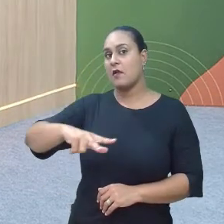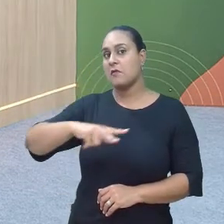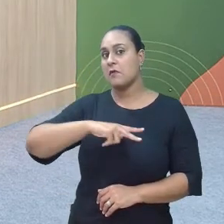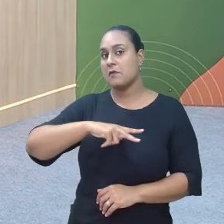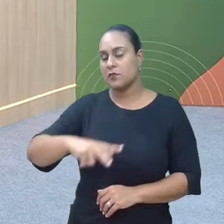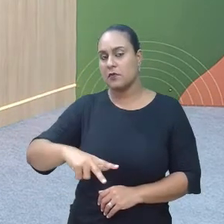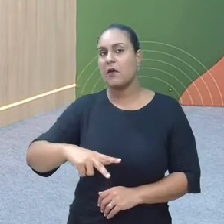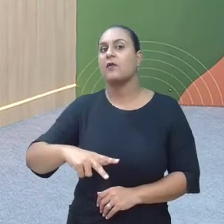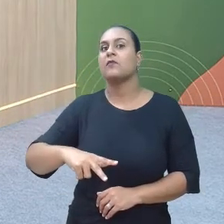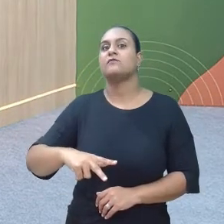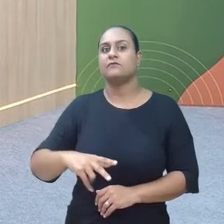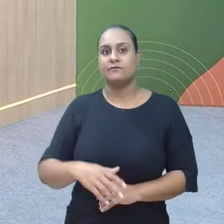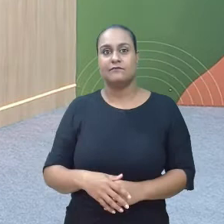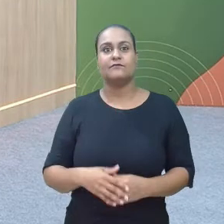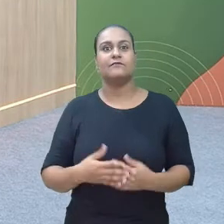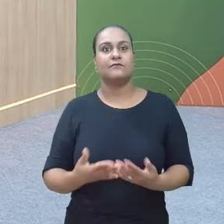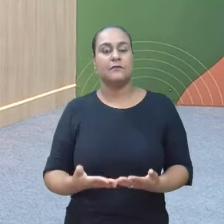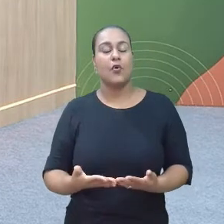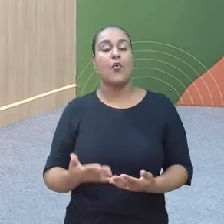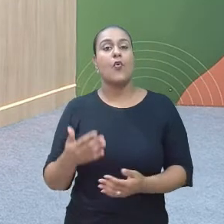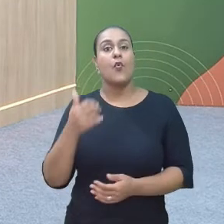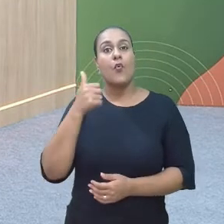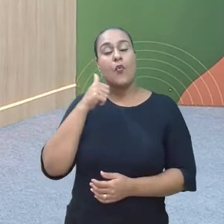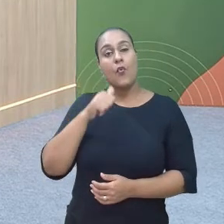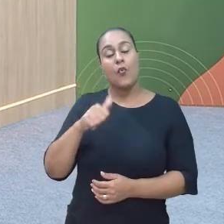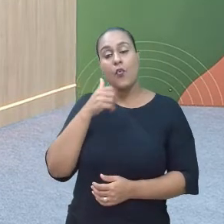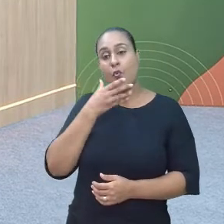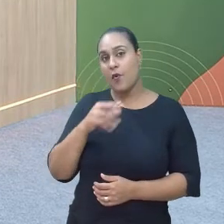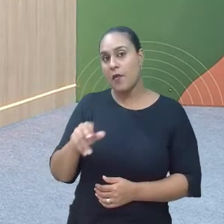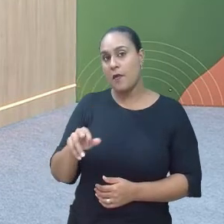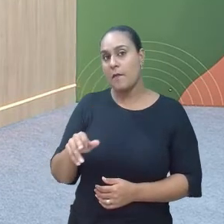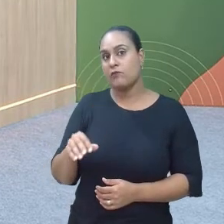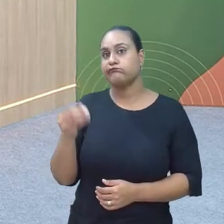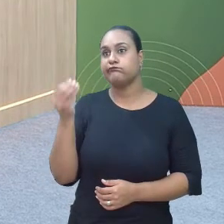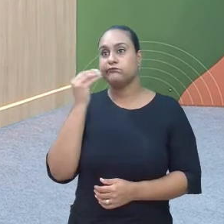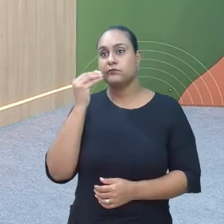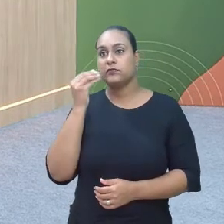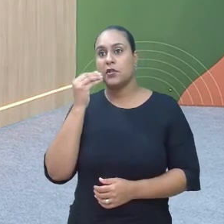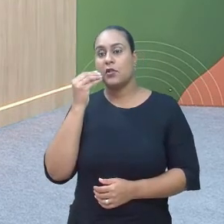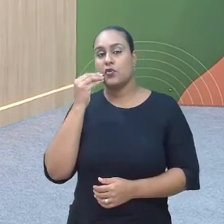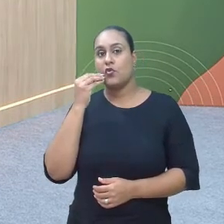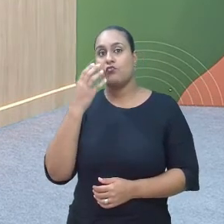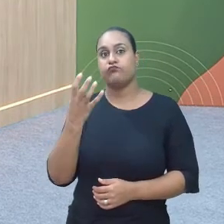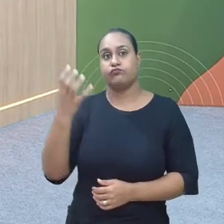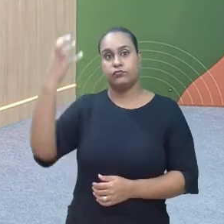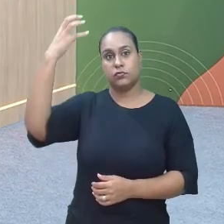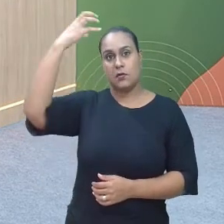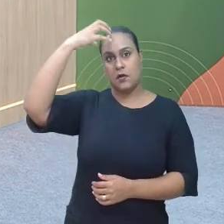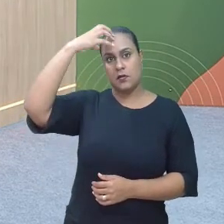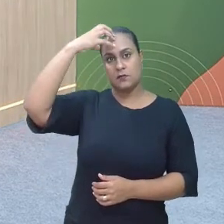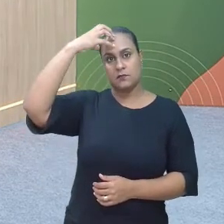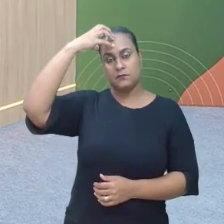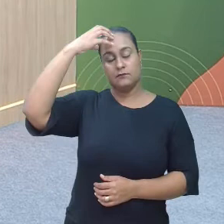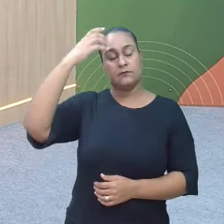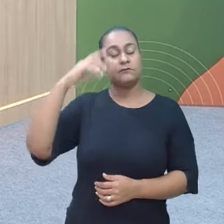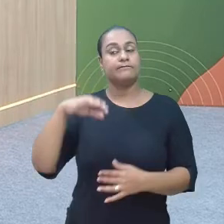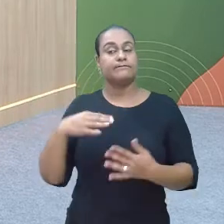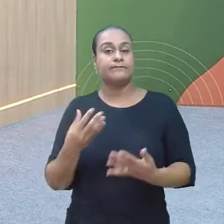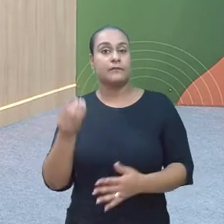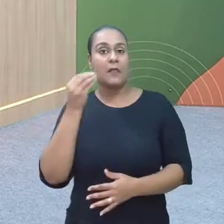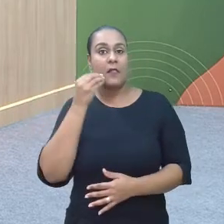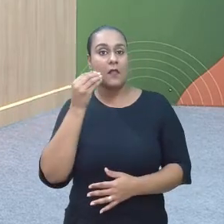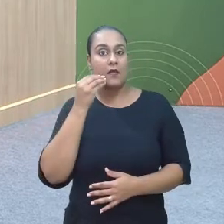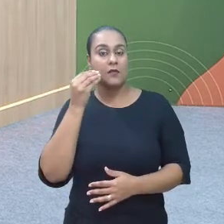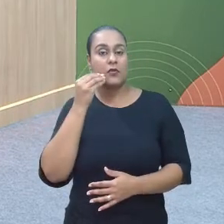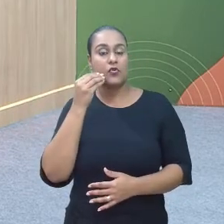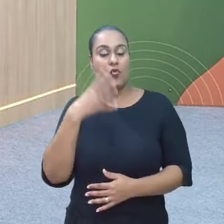falecido, o seu irmão tentou assumir o trono, né, e o Dom Pedro, como ele era o primogênito, né, o primeiro filho, ele tentou passar o trono para a